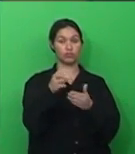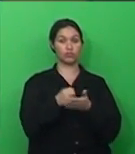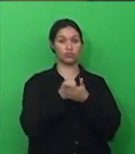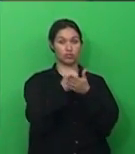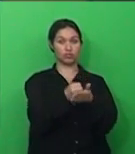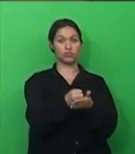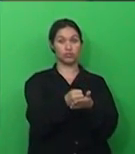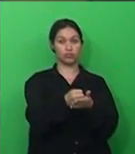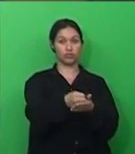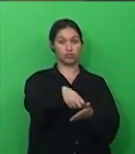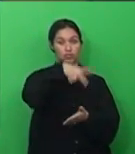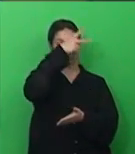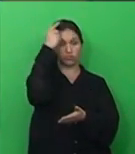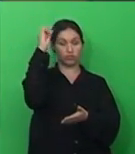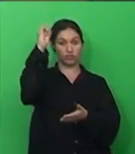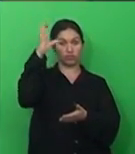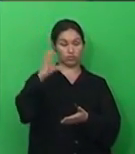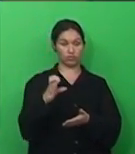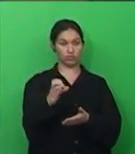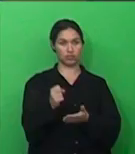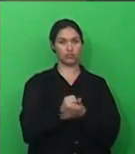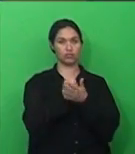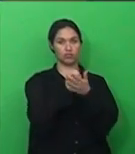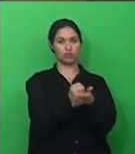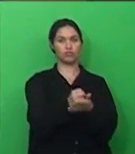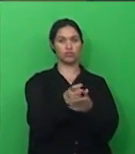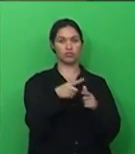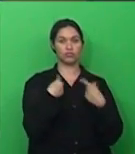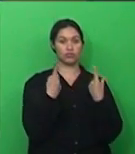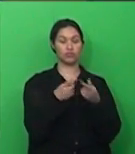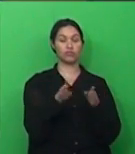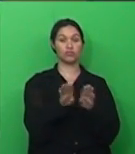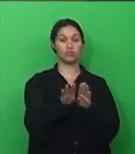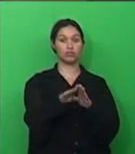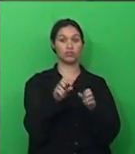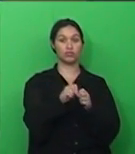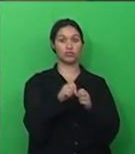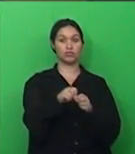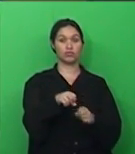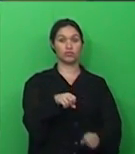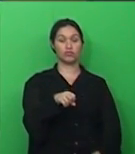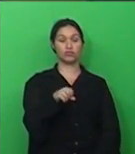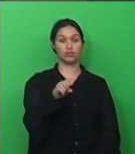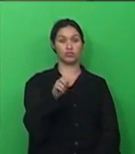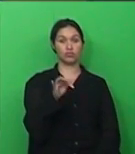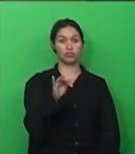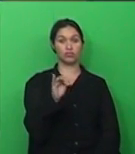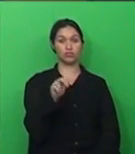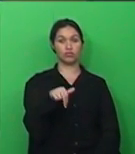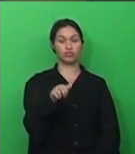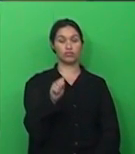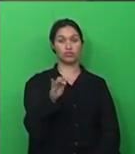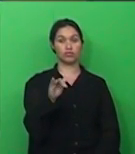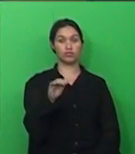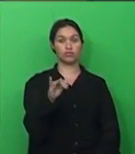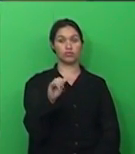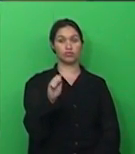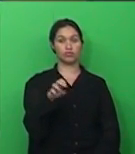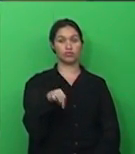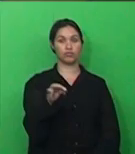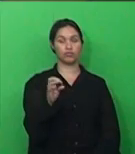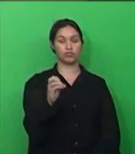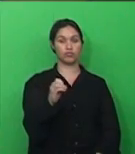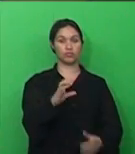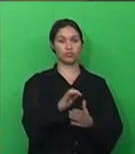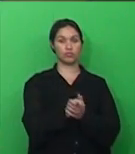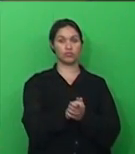da Isara deu outra ajuda. A gente fez um financiamento coletivo na raça e na coragem, pedindo ajuda. E do bolso a gente